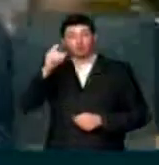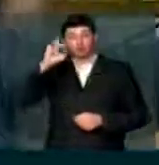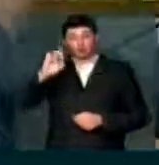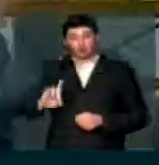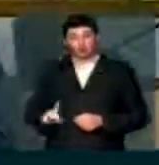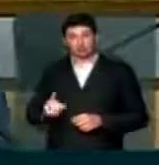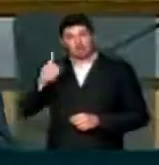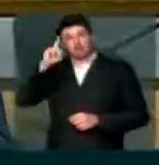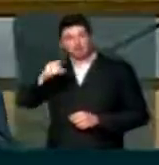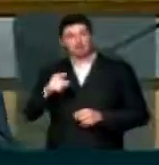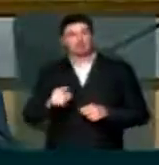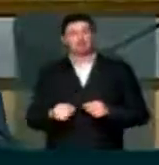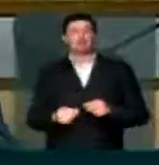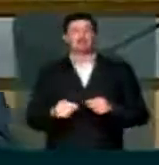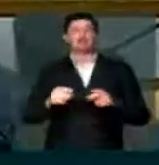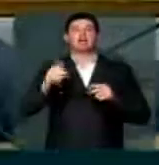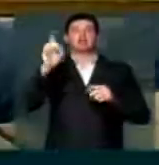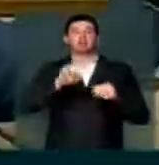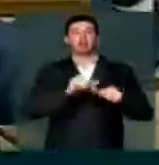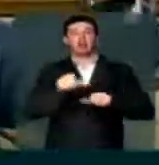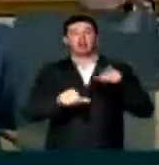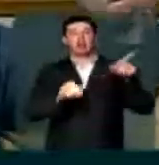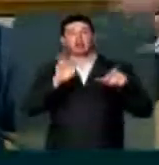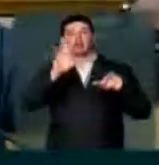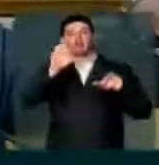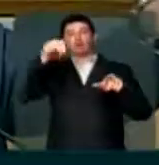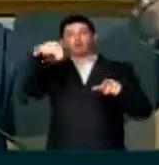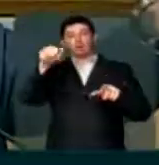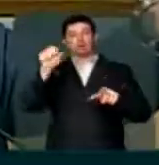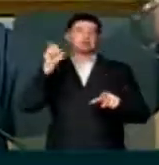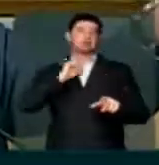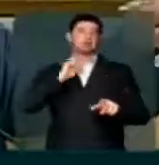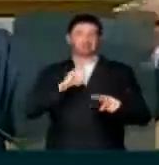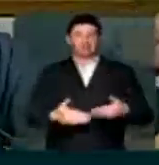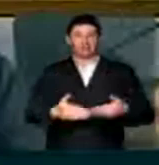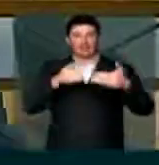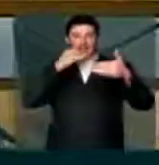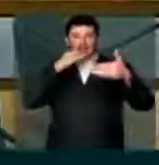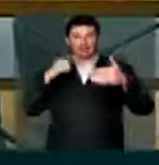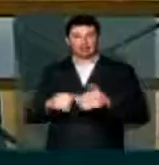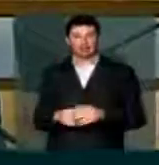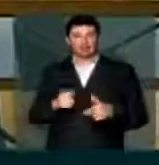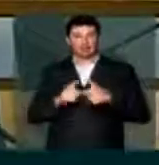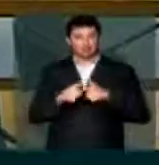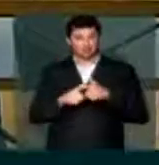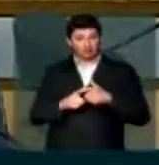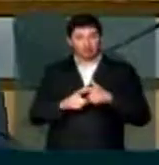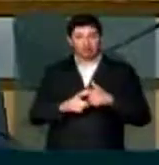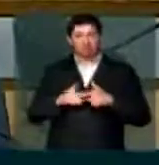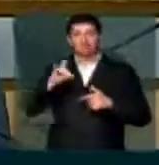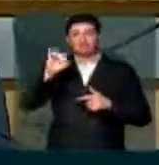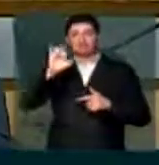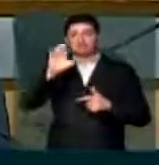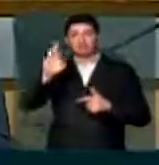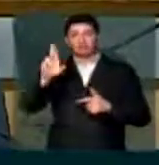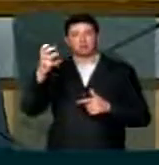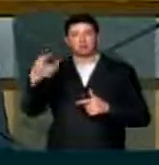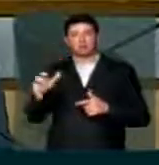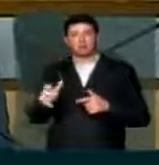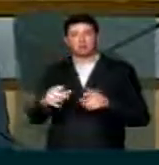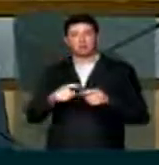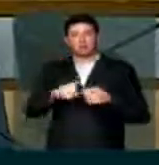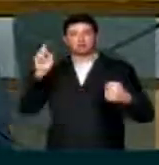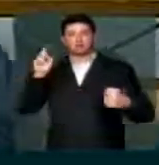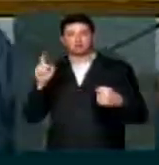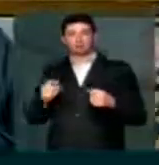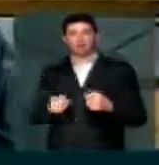diretoria em Furnas. E naquela diretoria, Dirceu não quis romper o acordo político